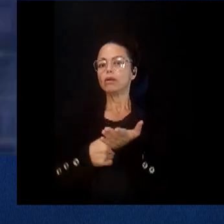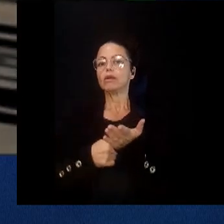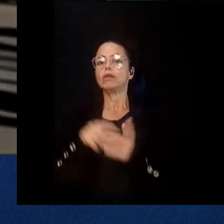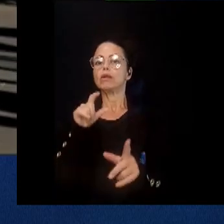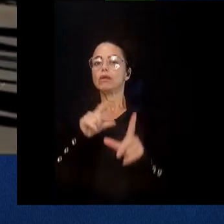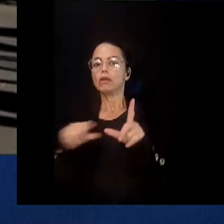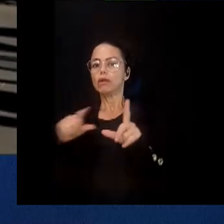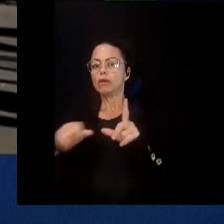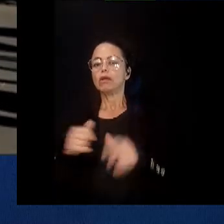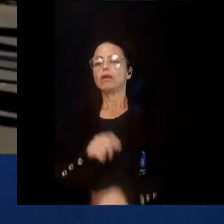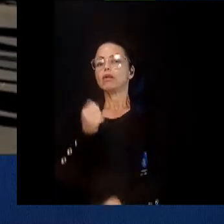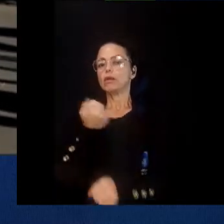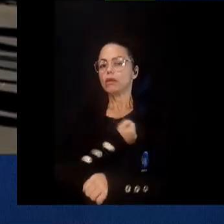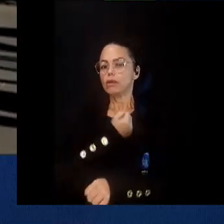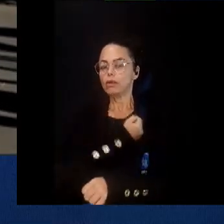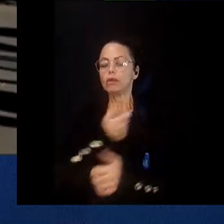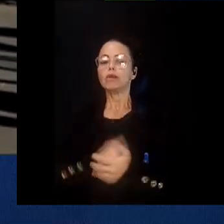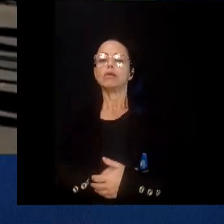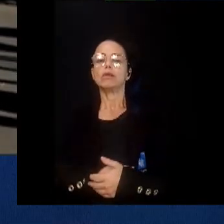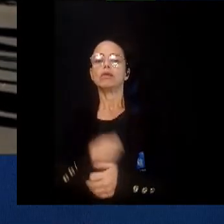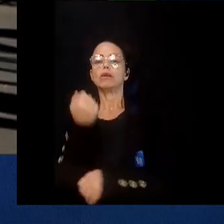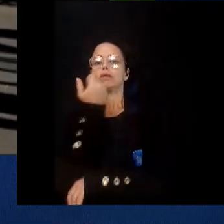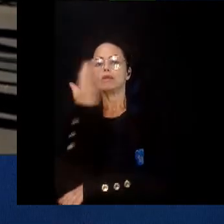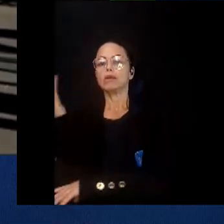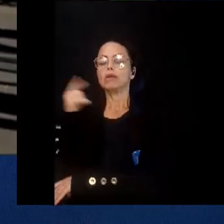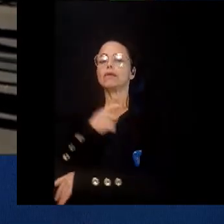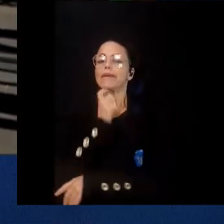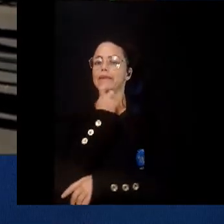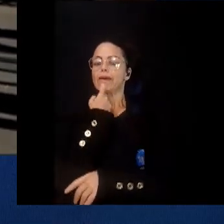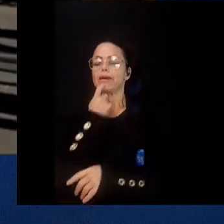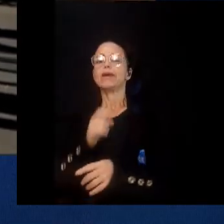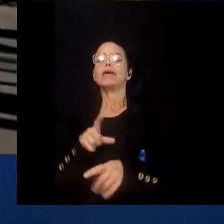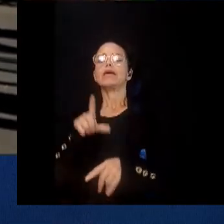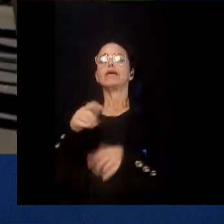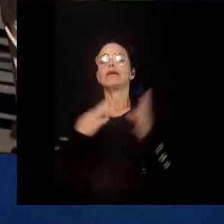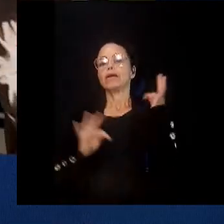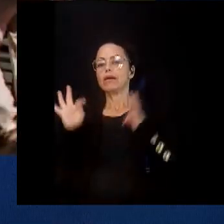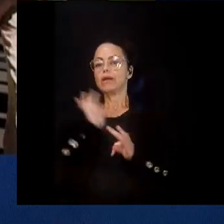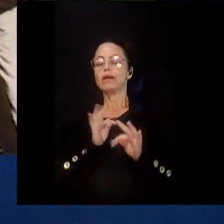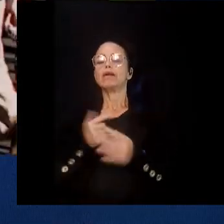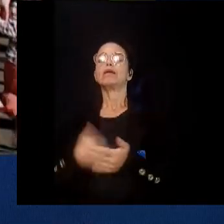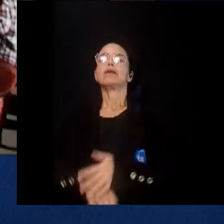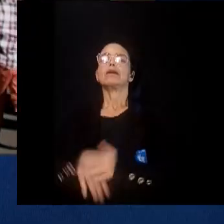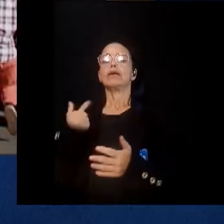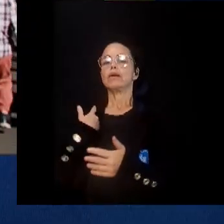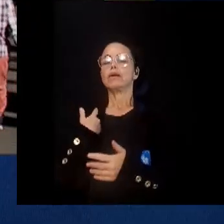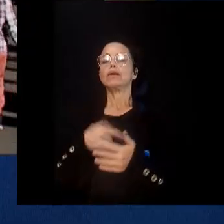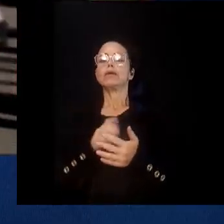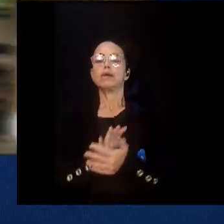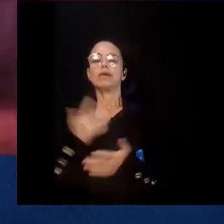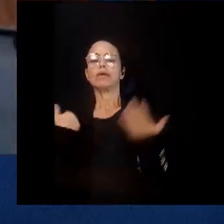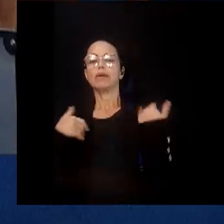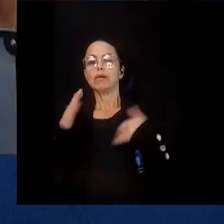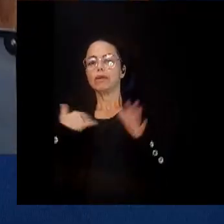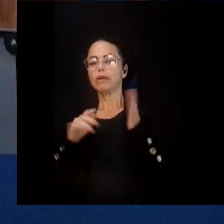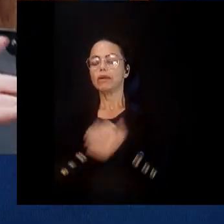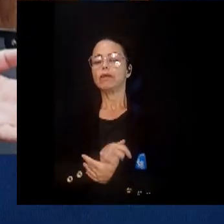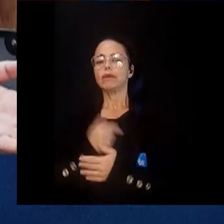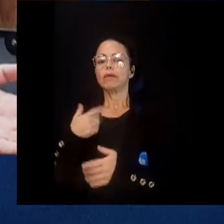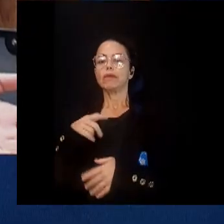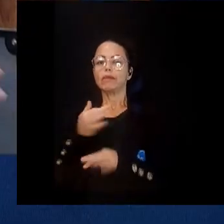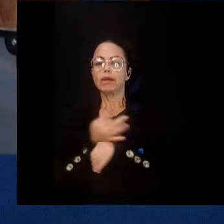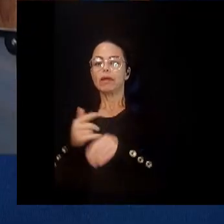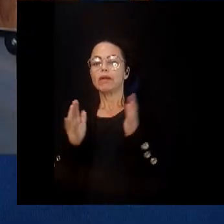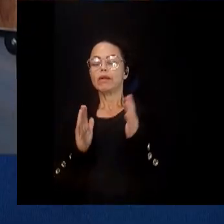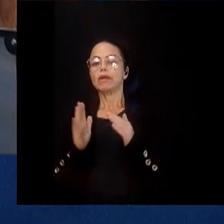números. Parques de Campinas oferecem opções de lazer para as crianças durante o período de férias escolares.